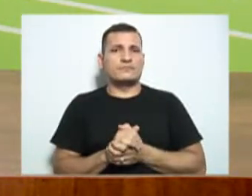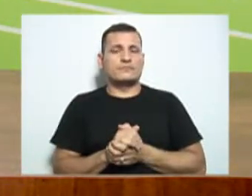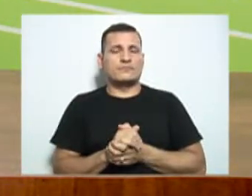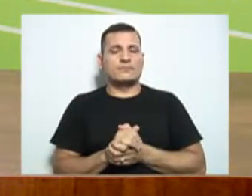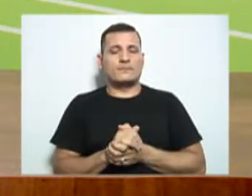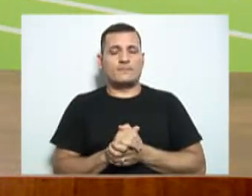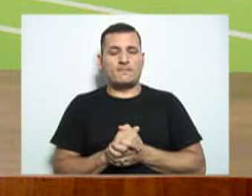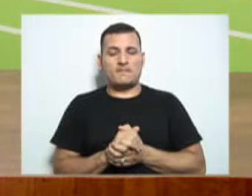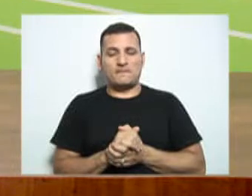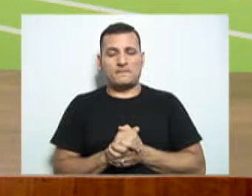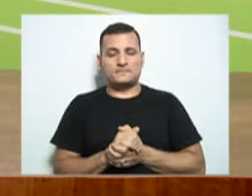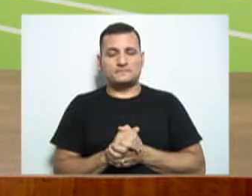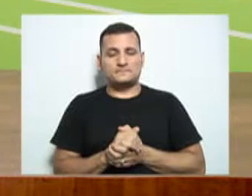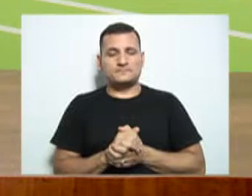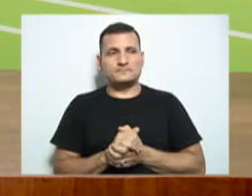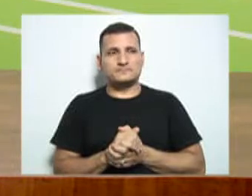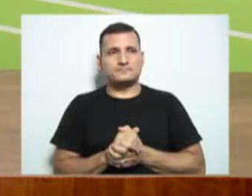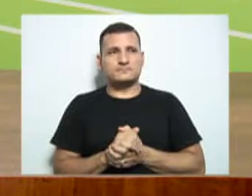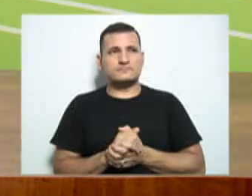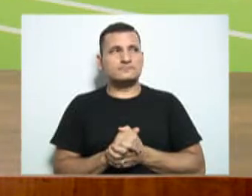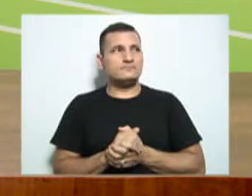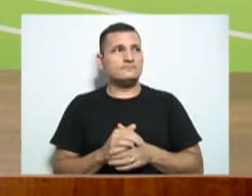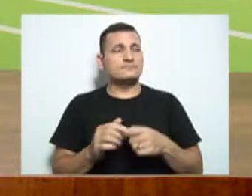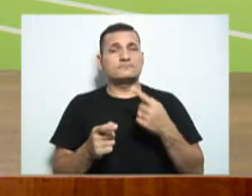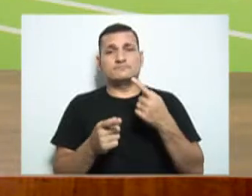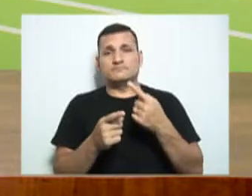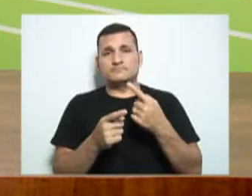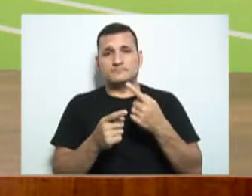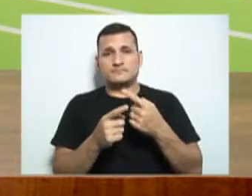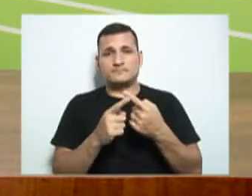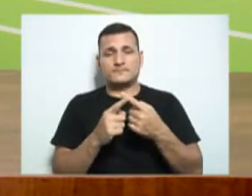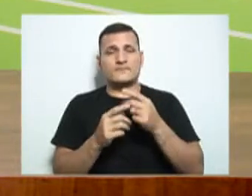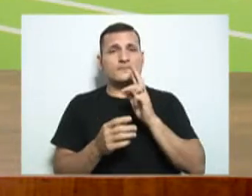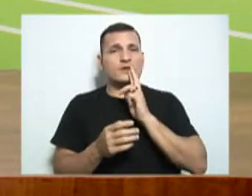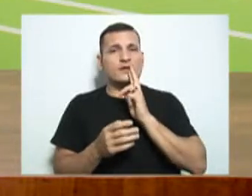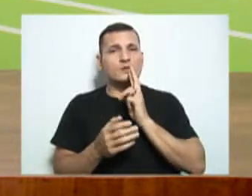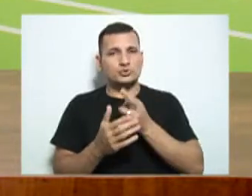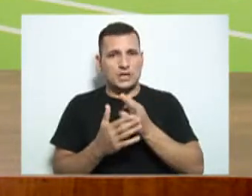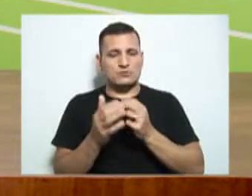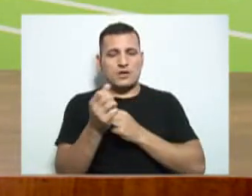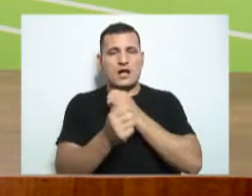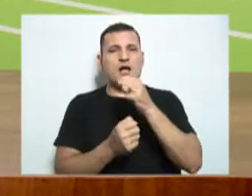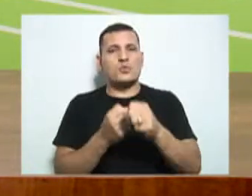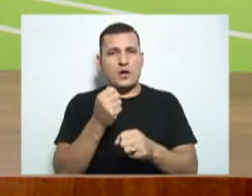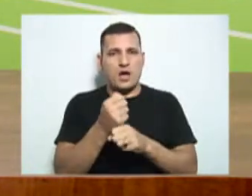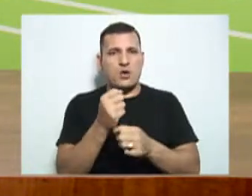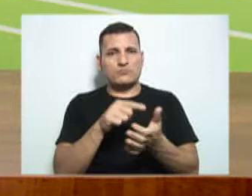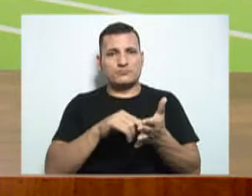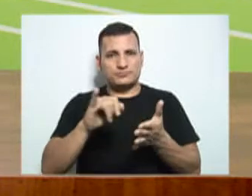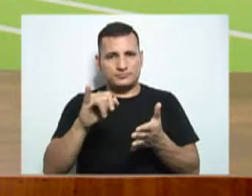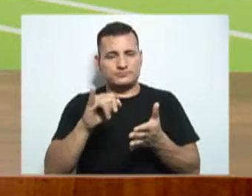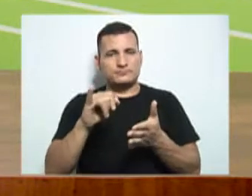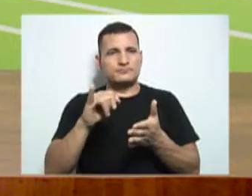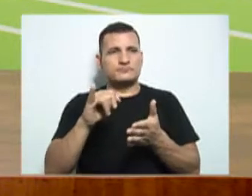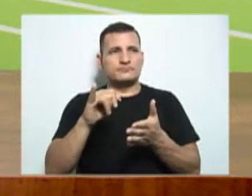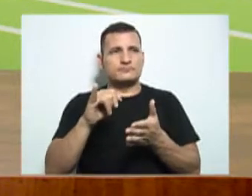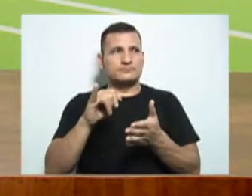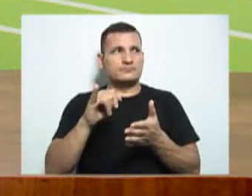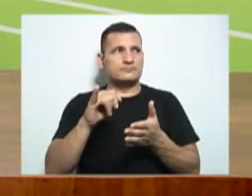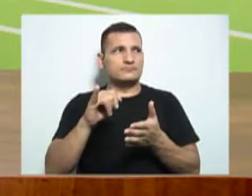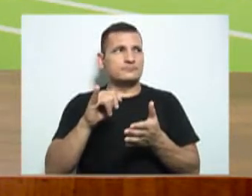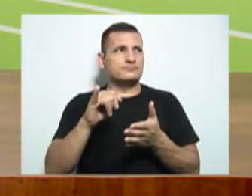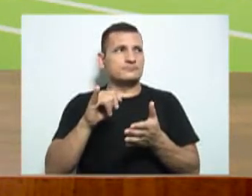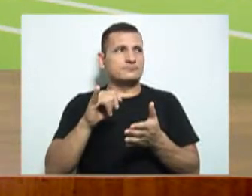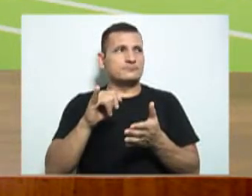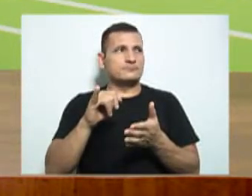detalhe que na demonstração de resultado do exercício da cooperativa, dos atos